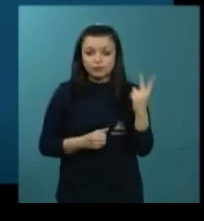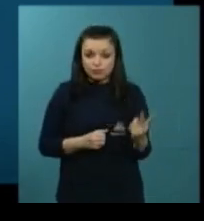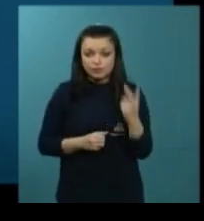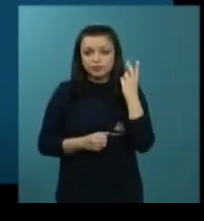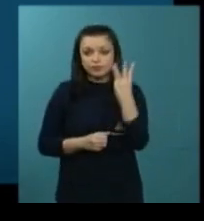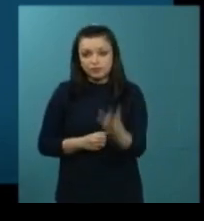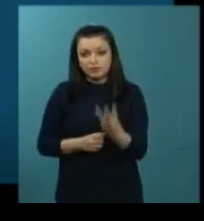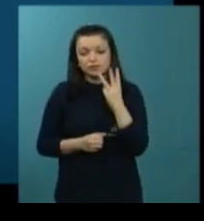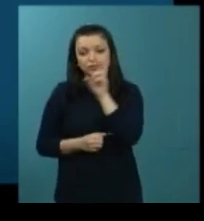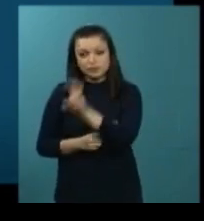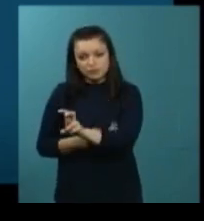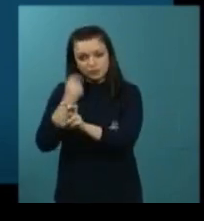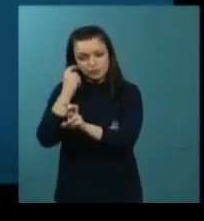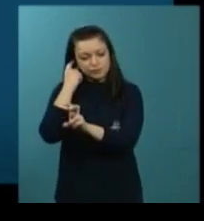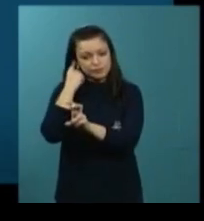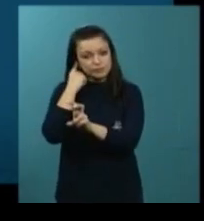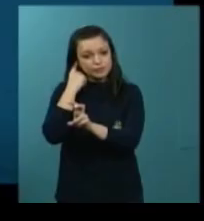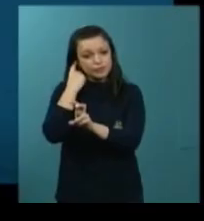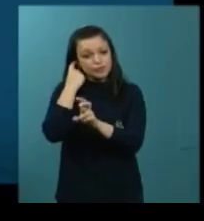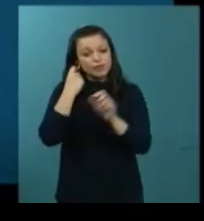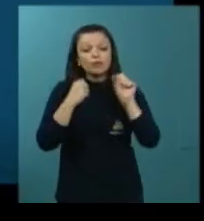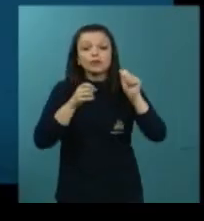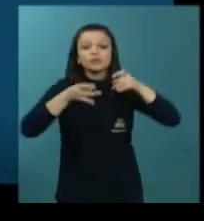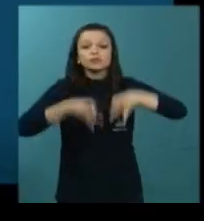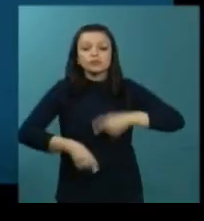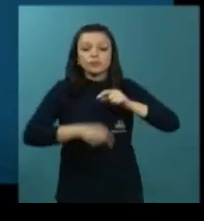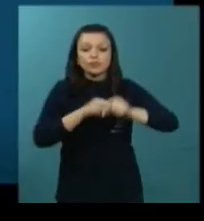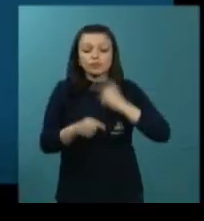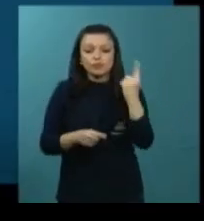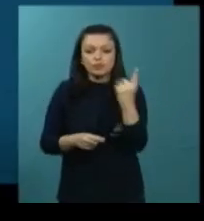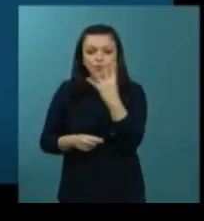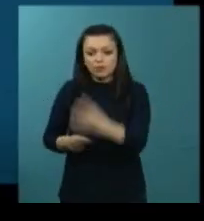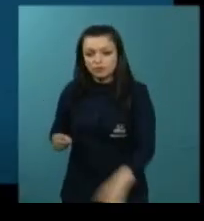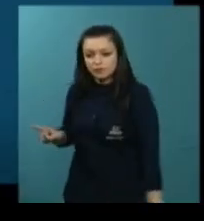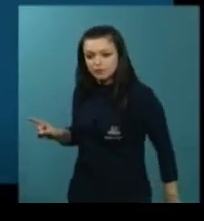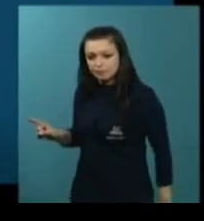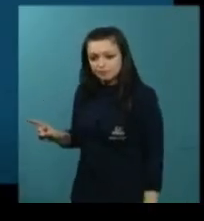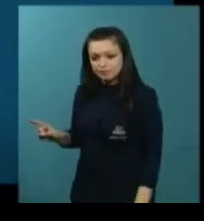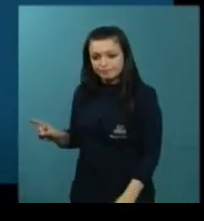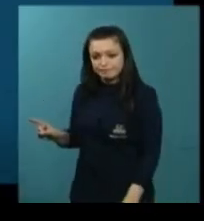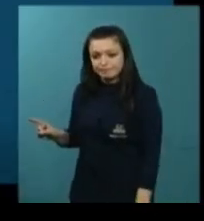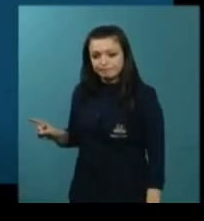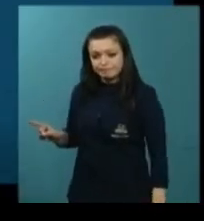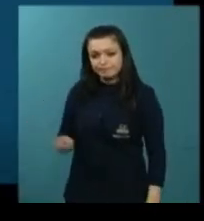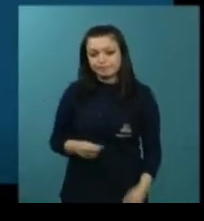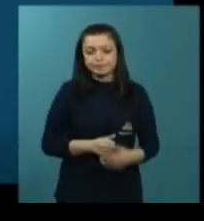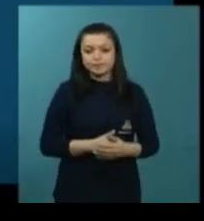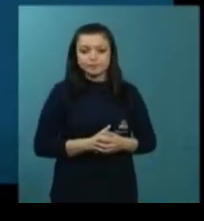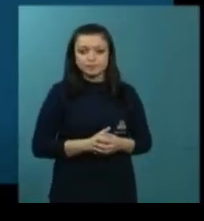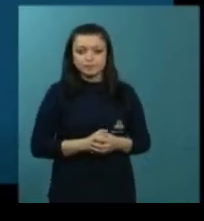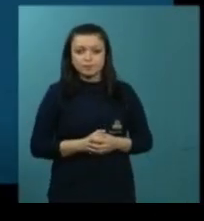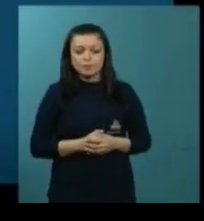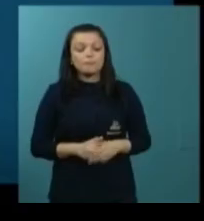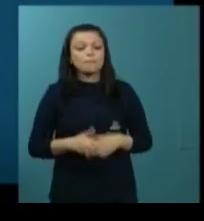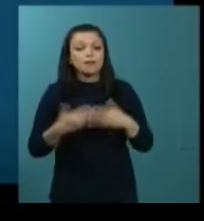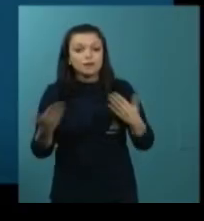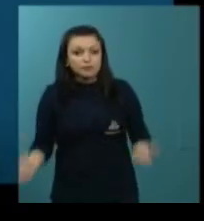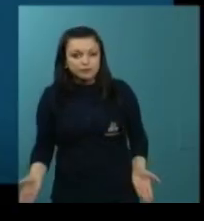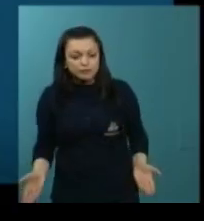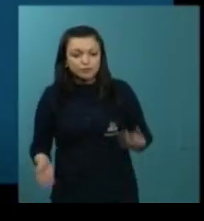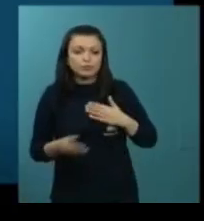2, o 3 e o 5. E o que é que restou? 1 e 4. Então,